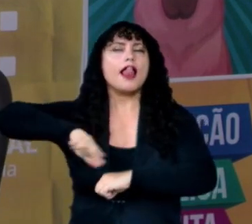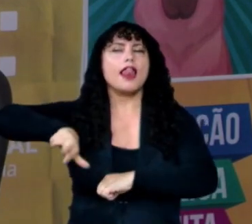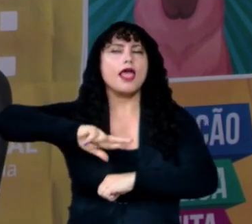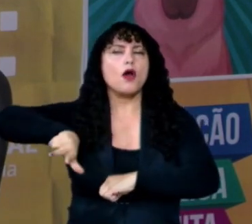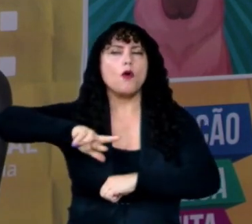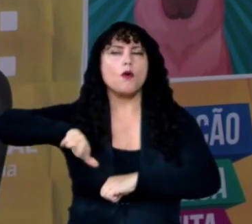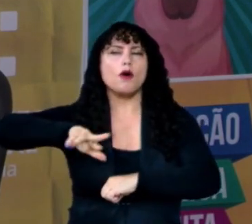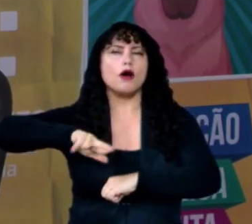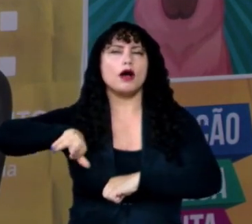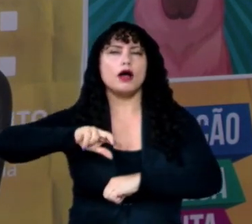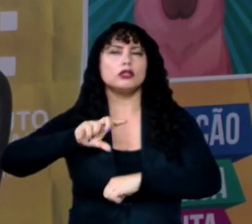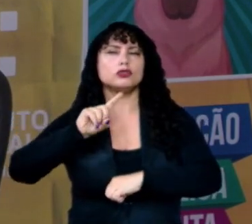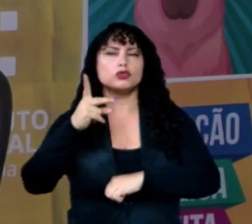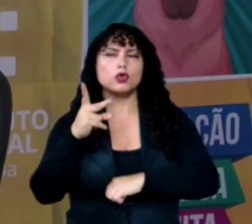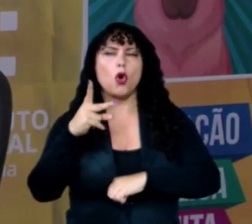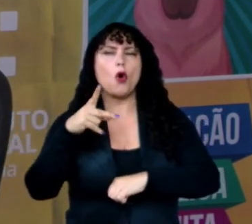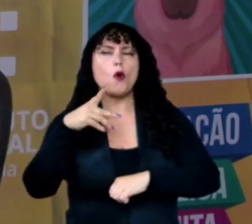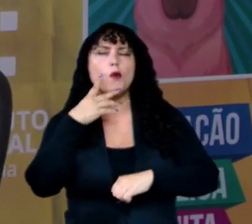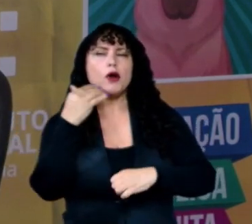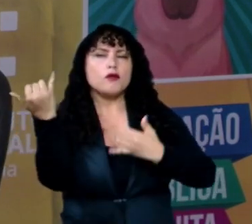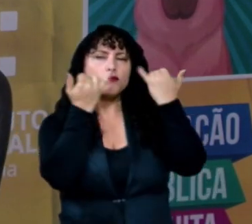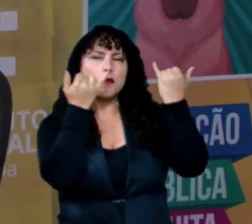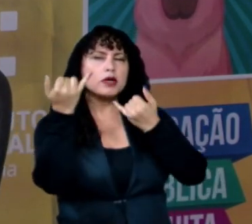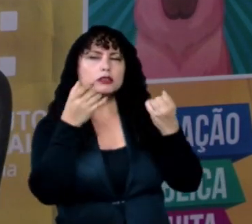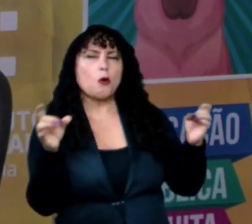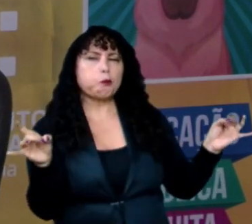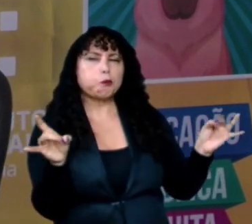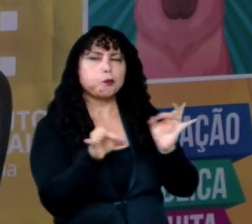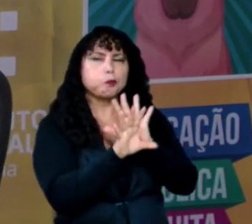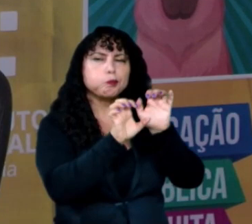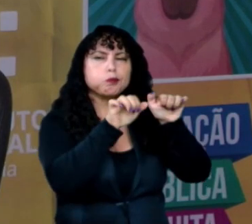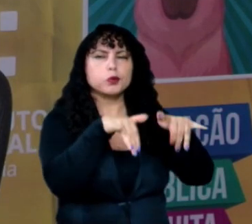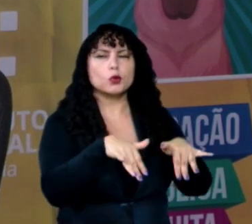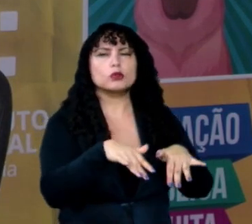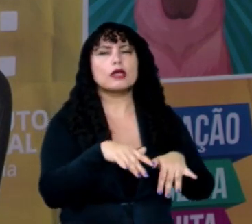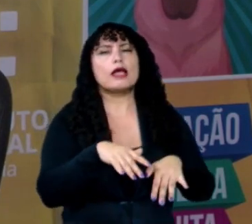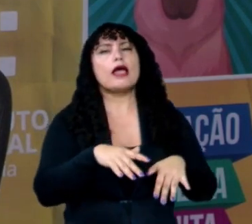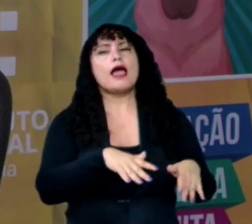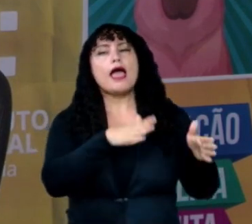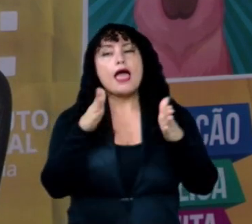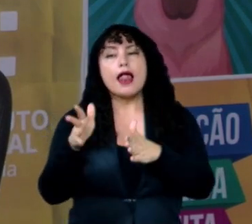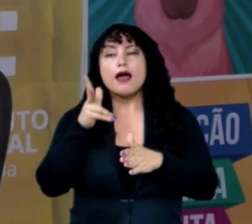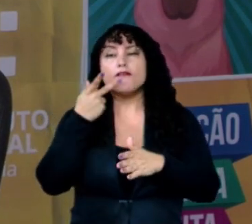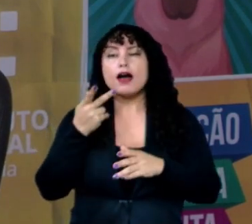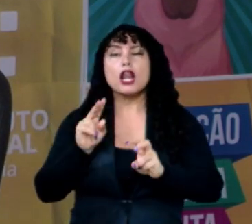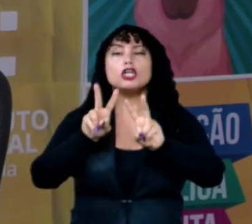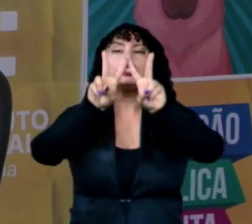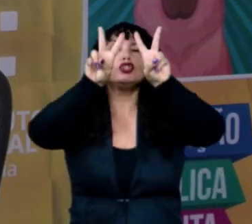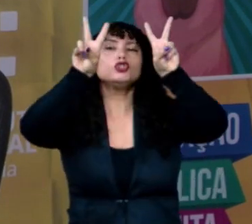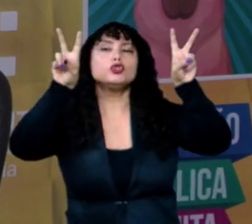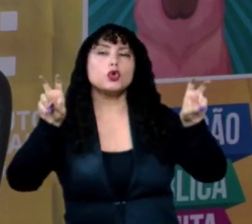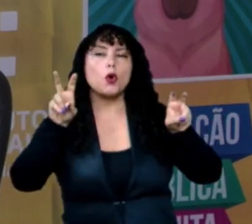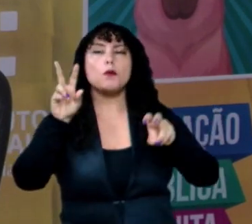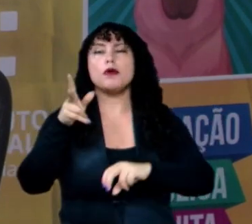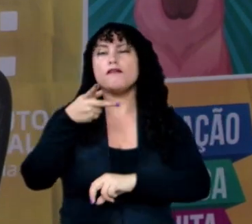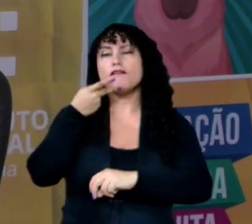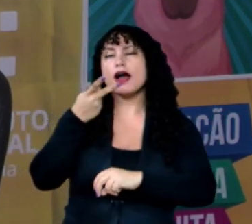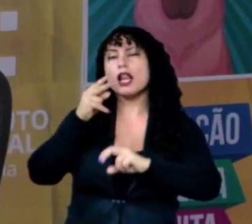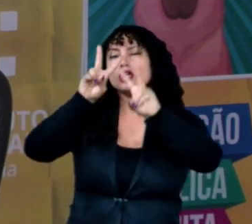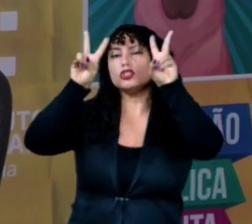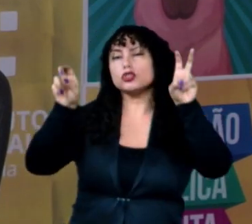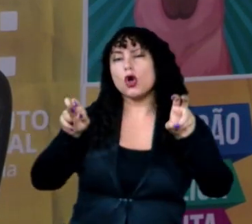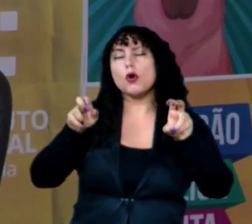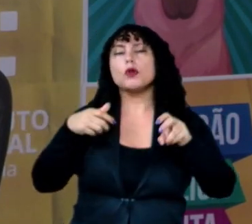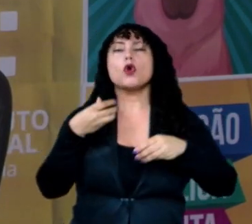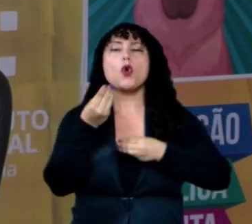é necessariamente só um dado bruto, né? Ela é algo que diz sobre, né? Então, diz sobre a atuação